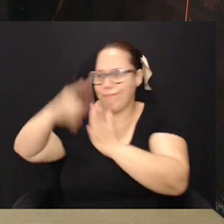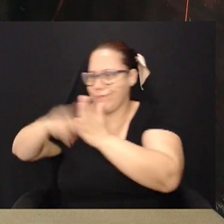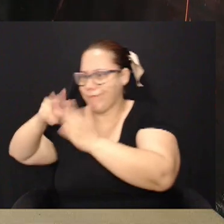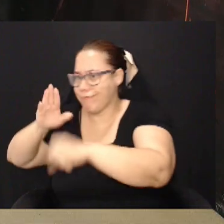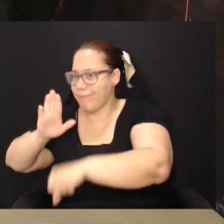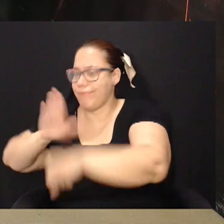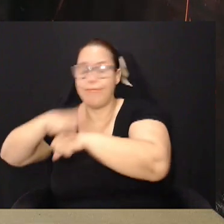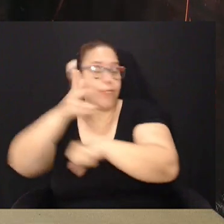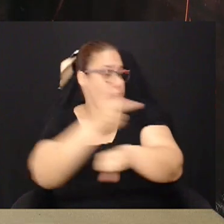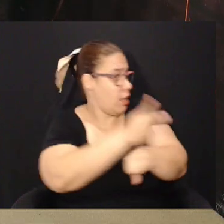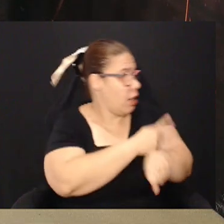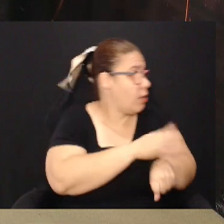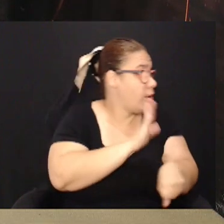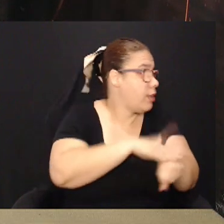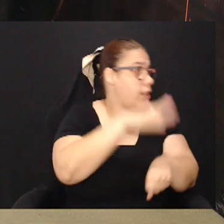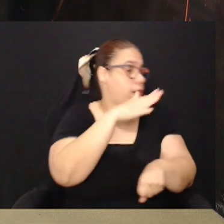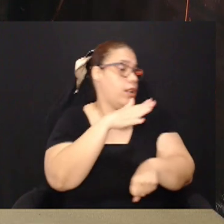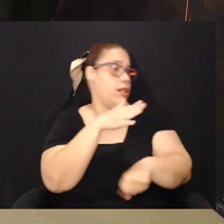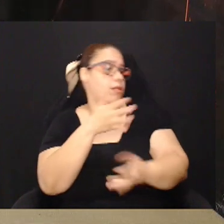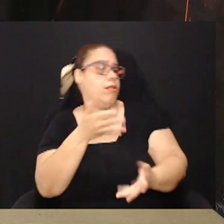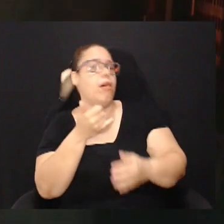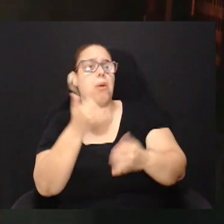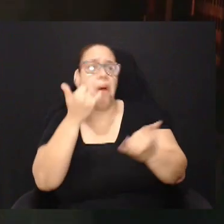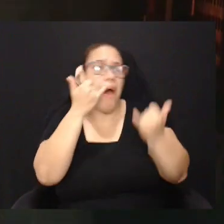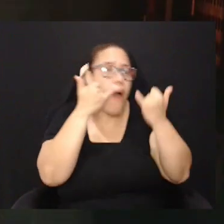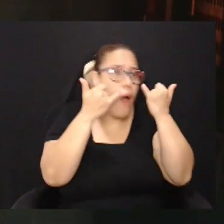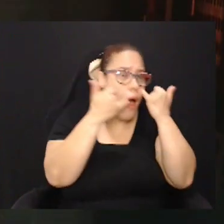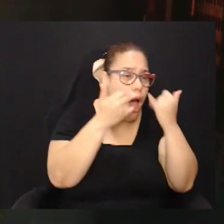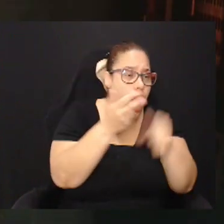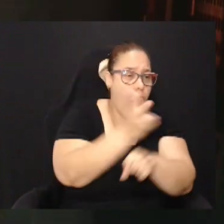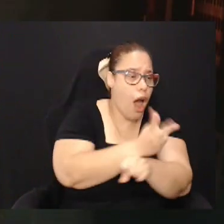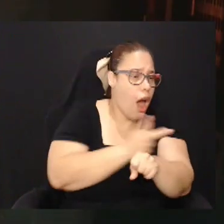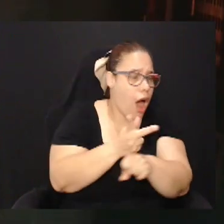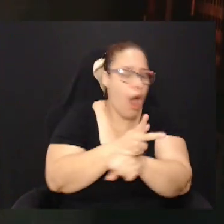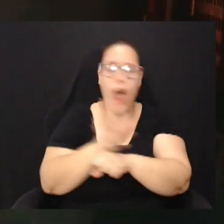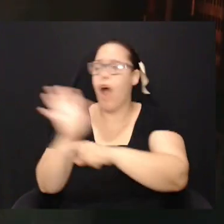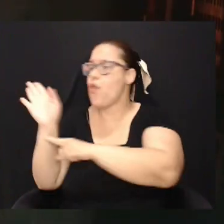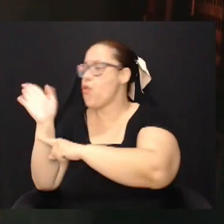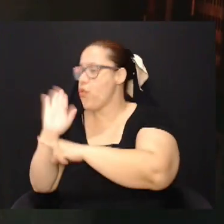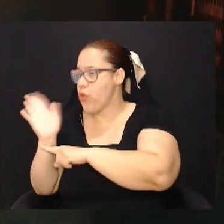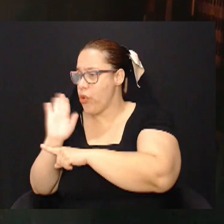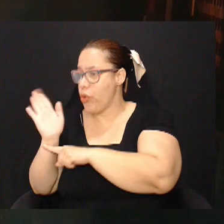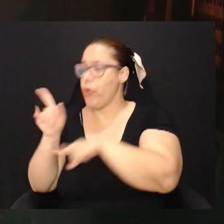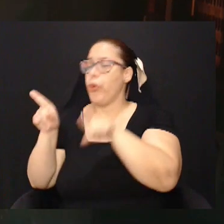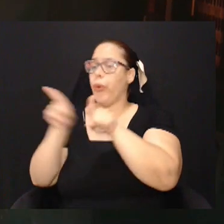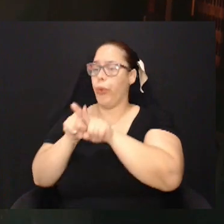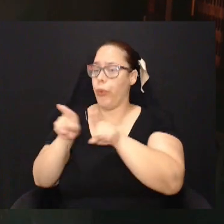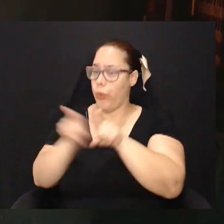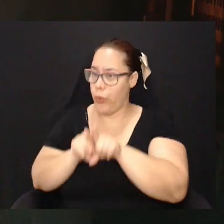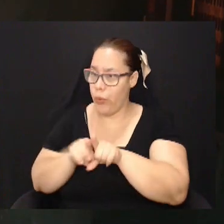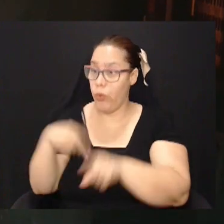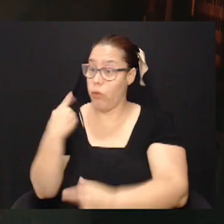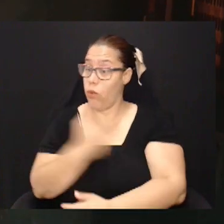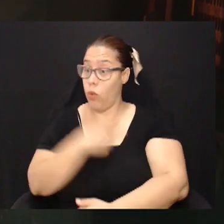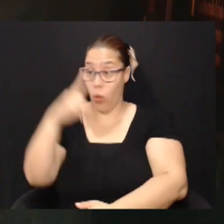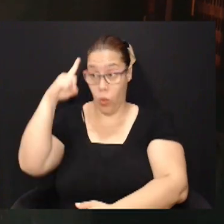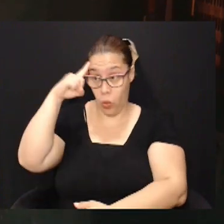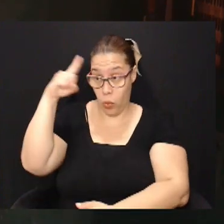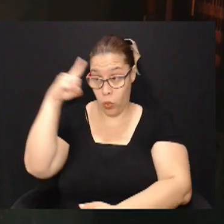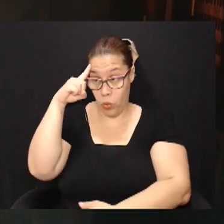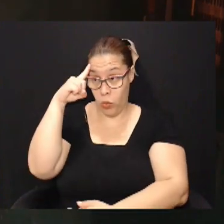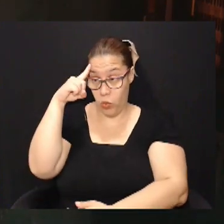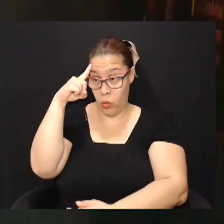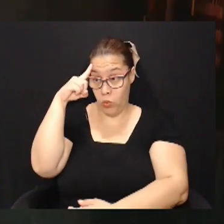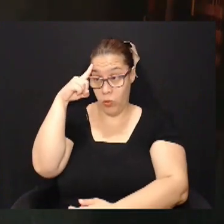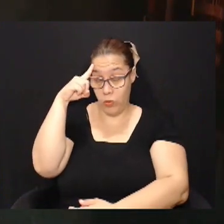mais, né. informações, né? Verdade. E o filme, ele também faz parte, né, do nosso dia a dia, acho que é um momento